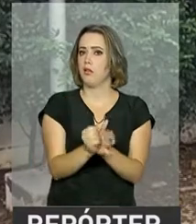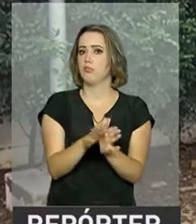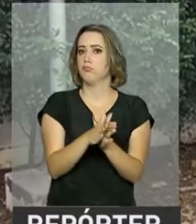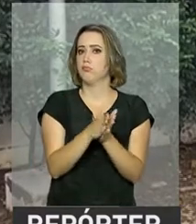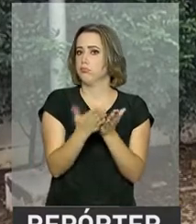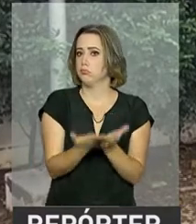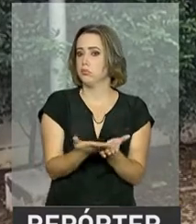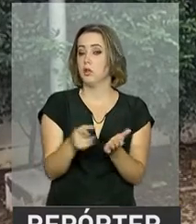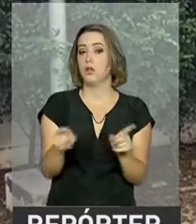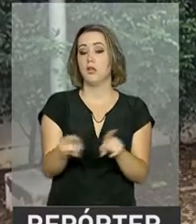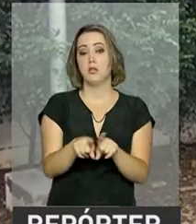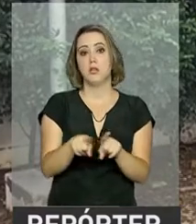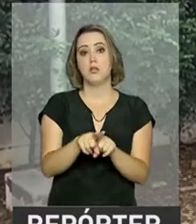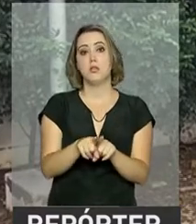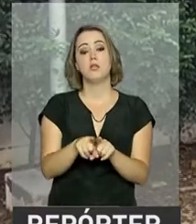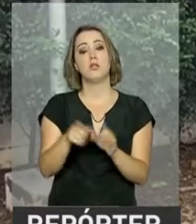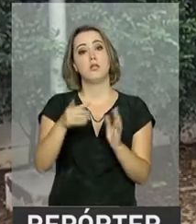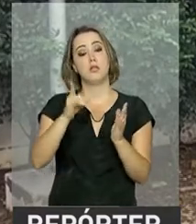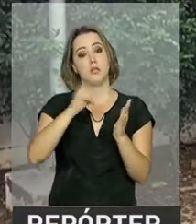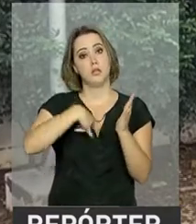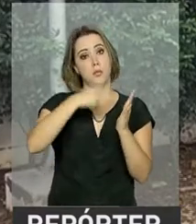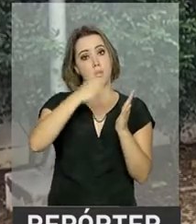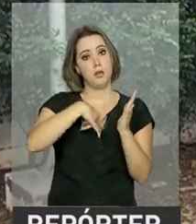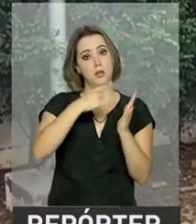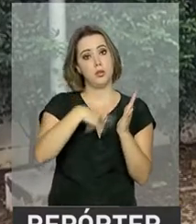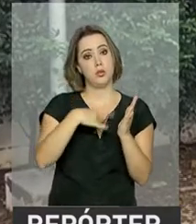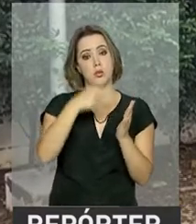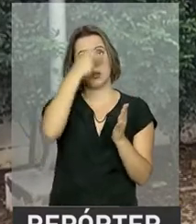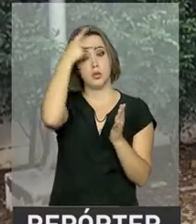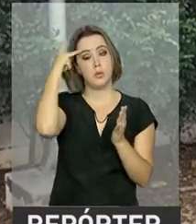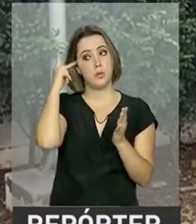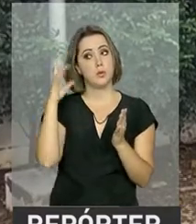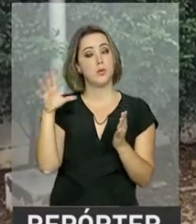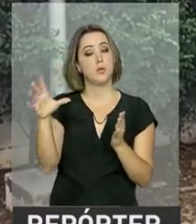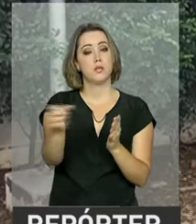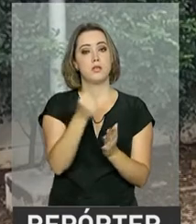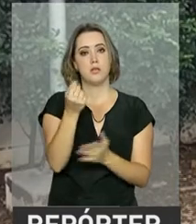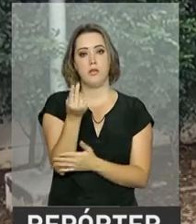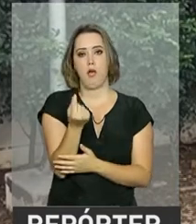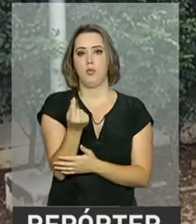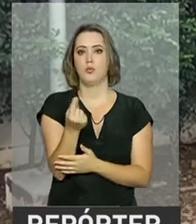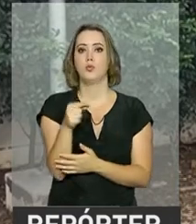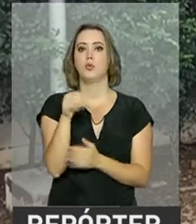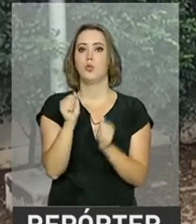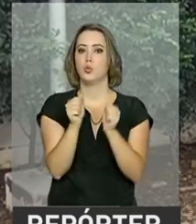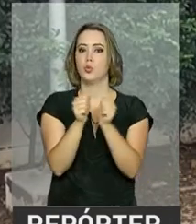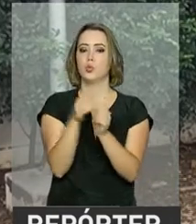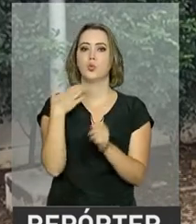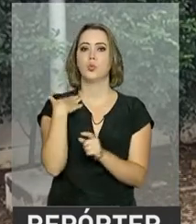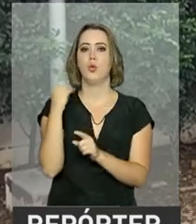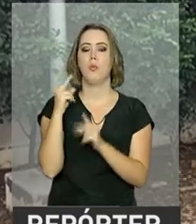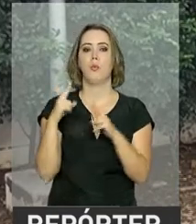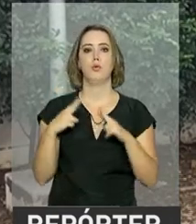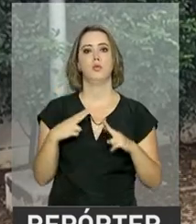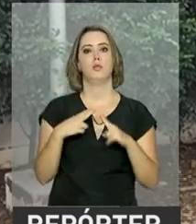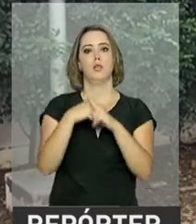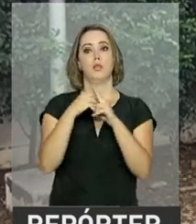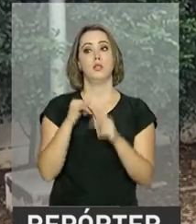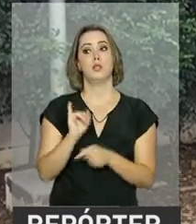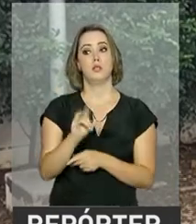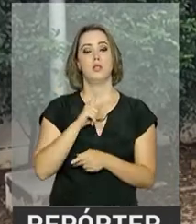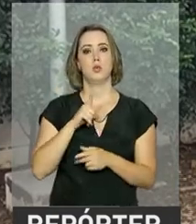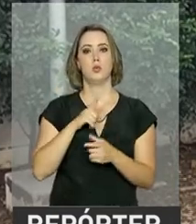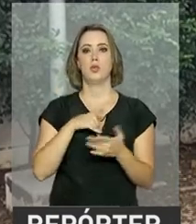titular da conta, além da identidade do sacador ao solicitar o resgate junto à Caixa Econômica Federal. Caso a família não tenha um